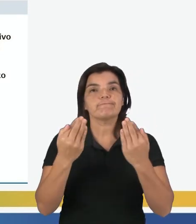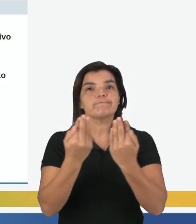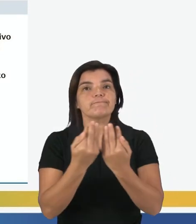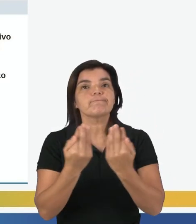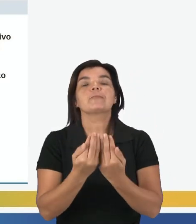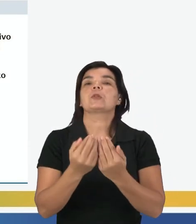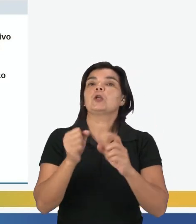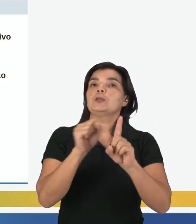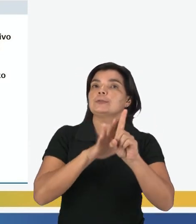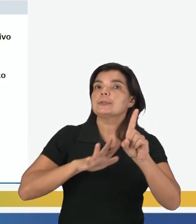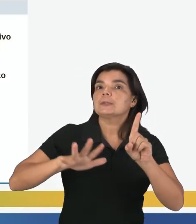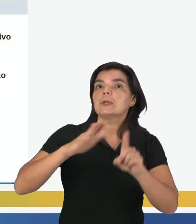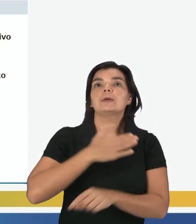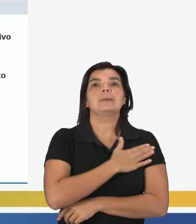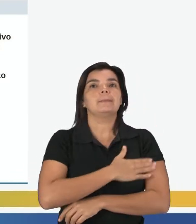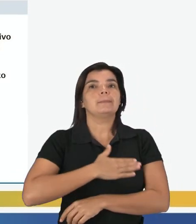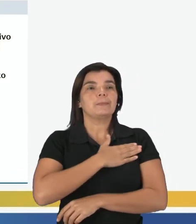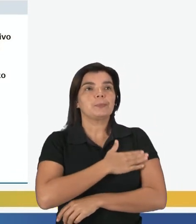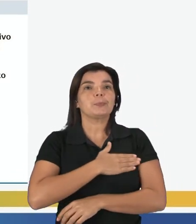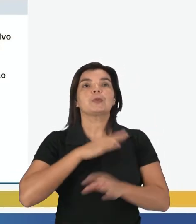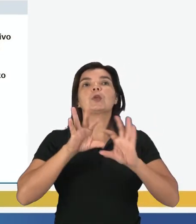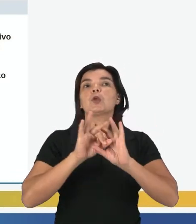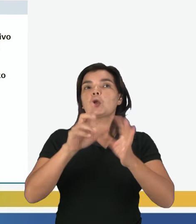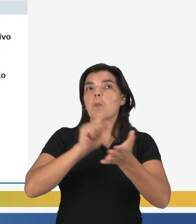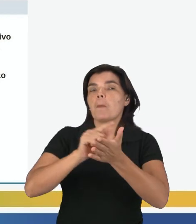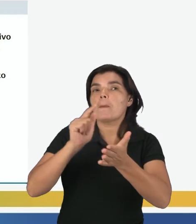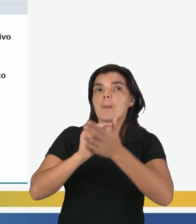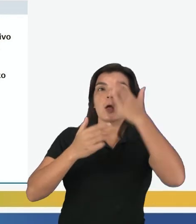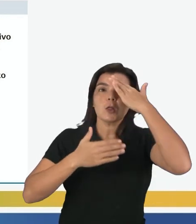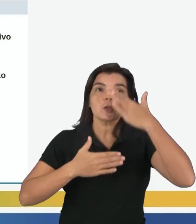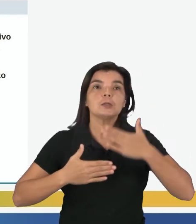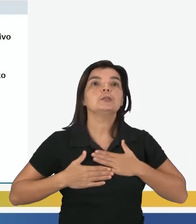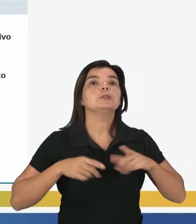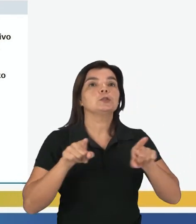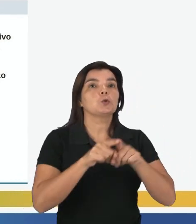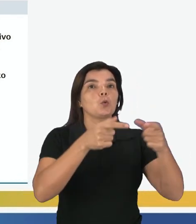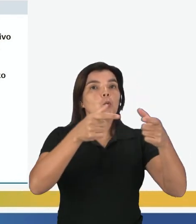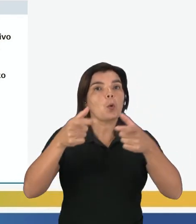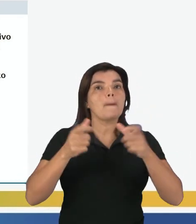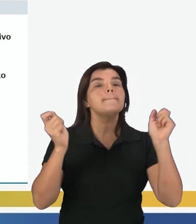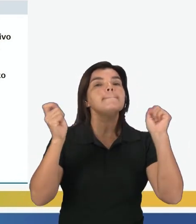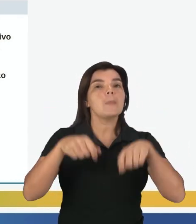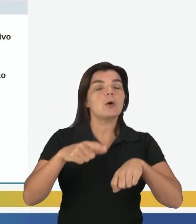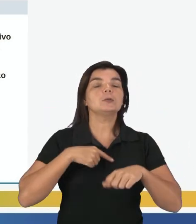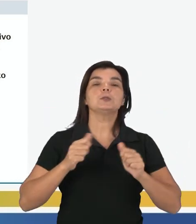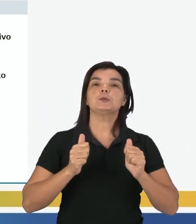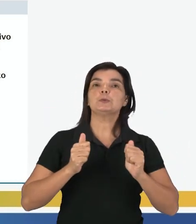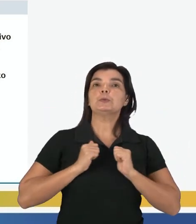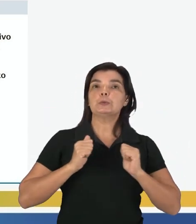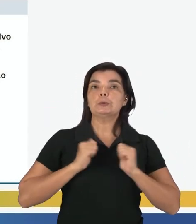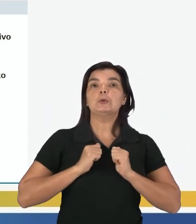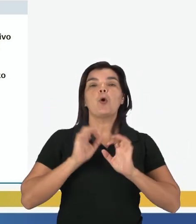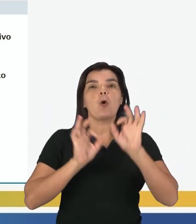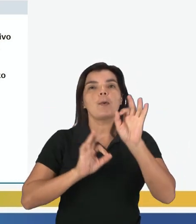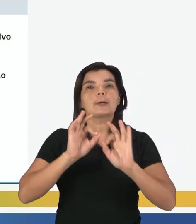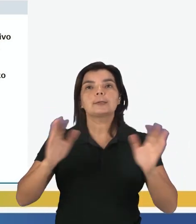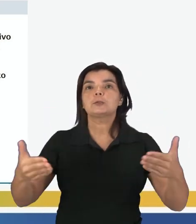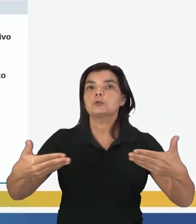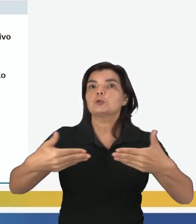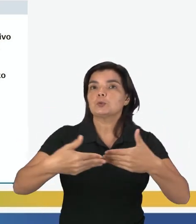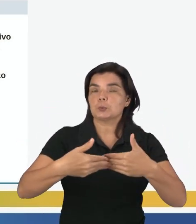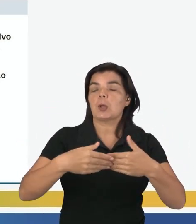convívio familiar, social de lazer, permitir a higiene corporal, ser um lugar que possa ter repouso e constituir